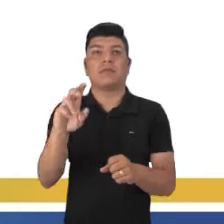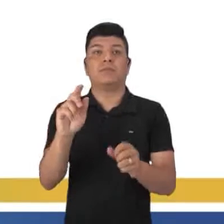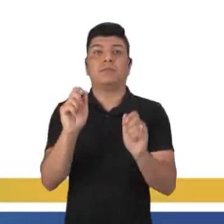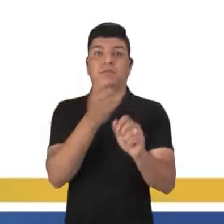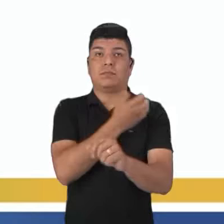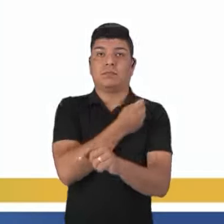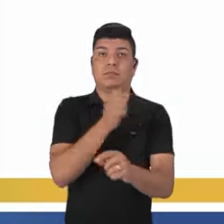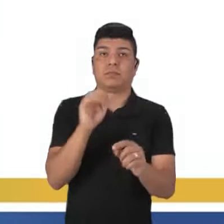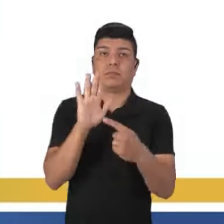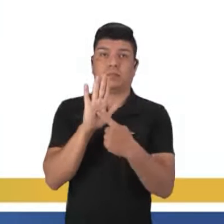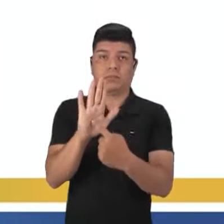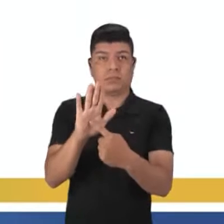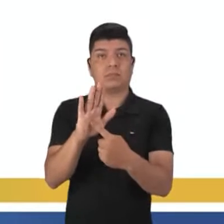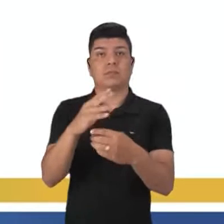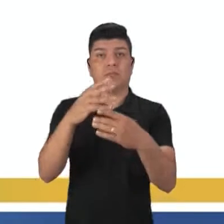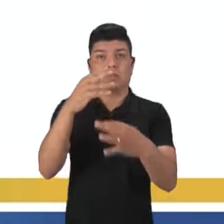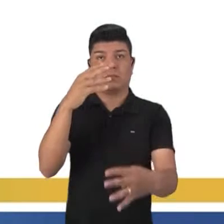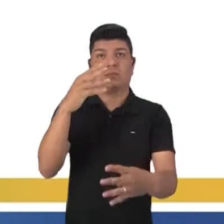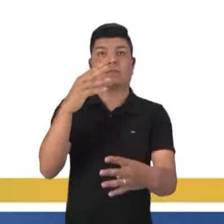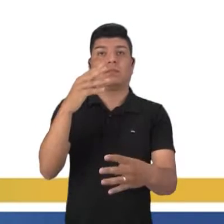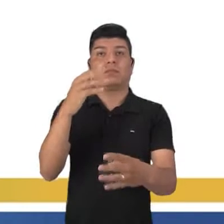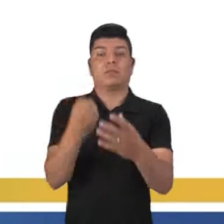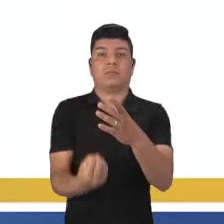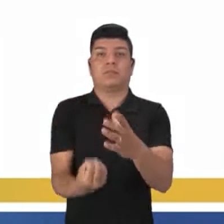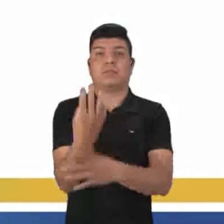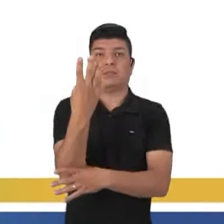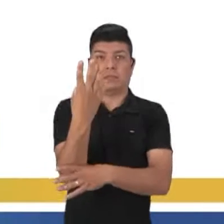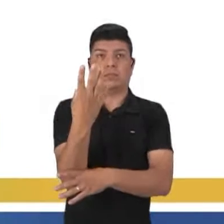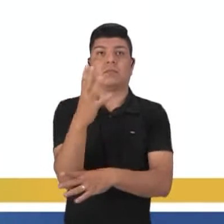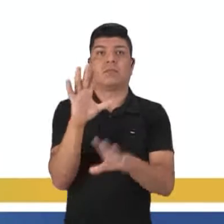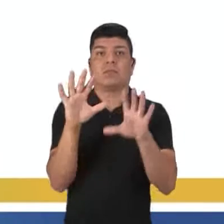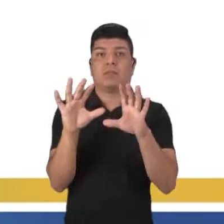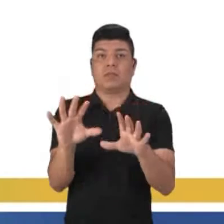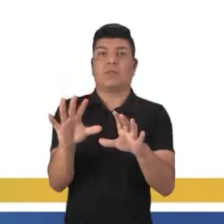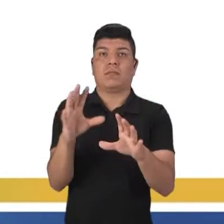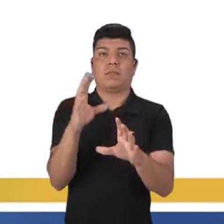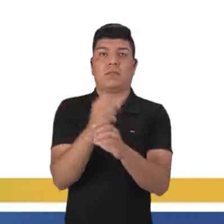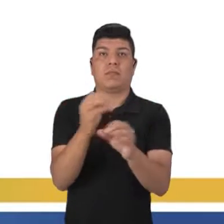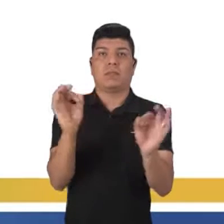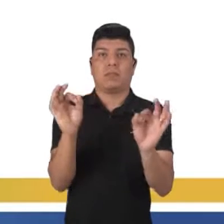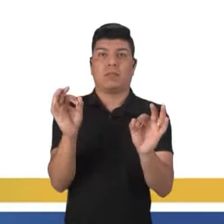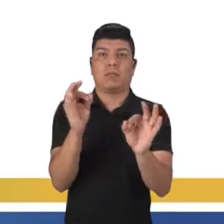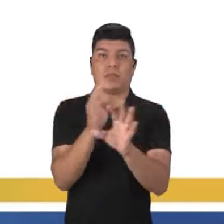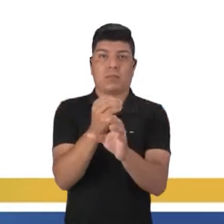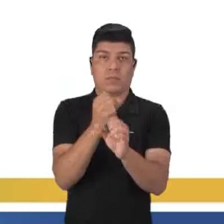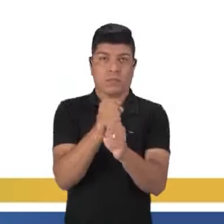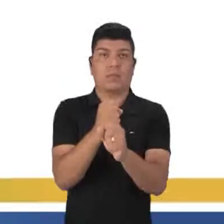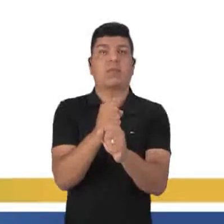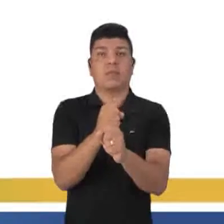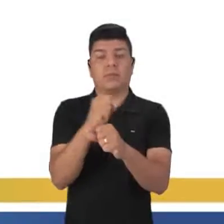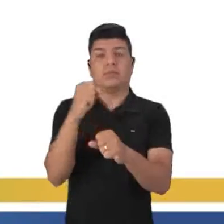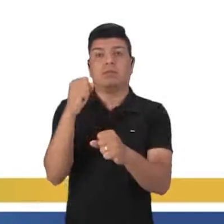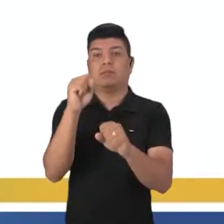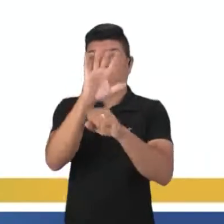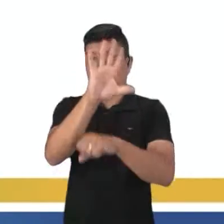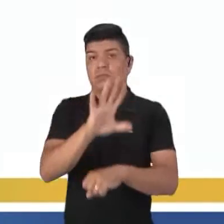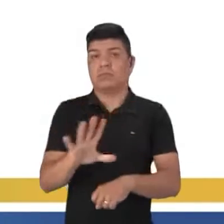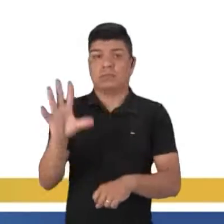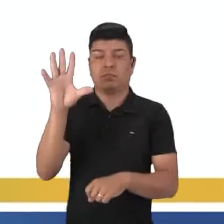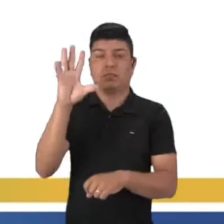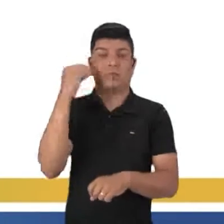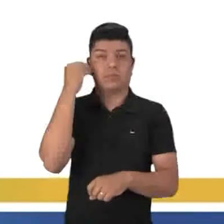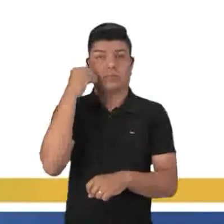pontos amostrais que formam esse evento pelo total de elementos que formam o espaço amostral do